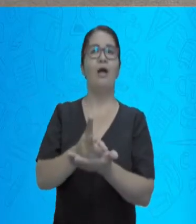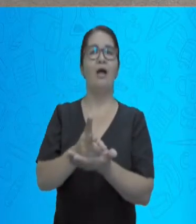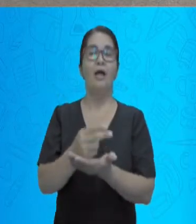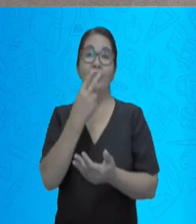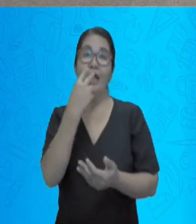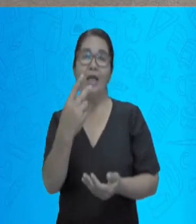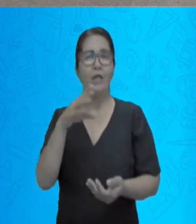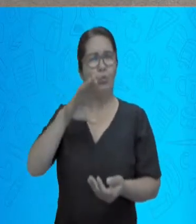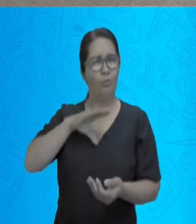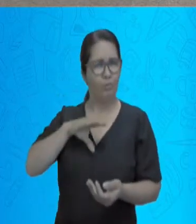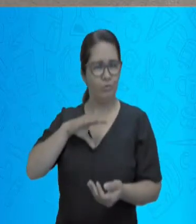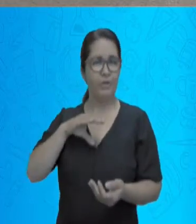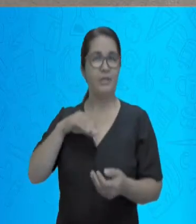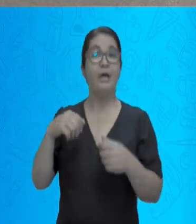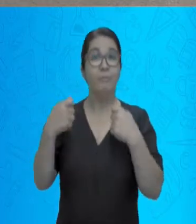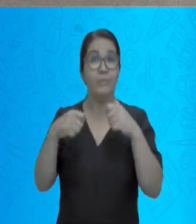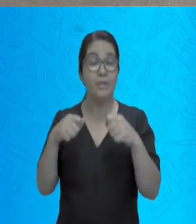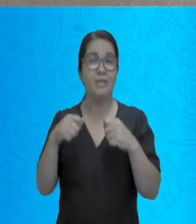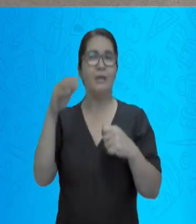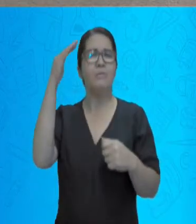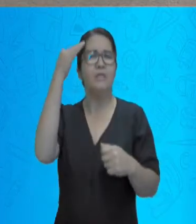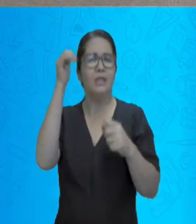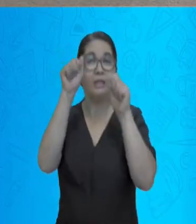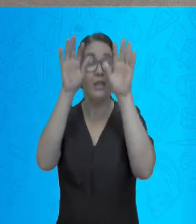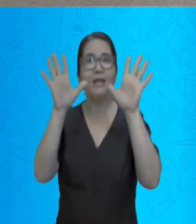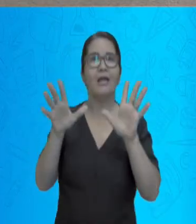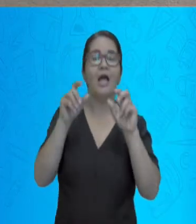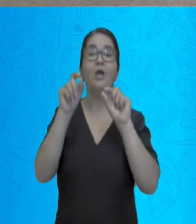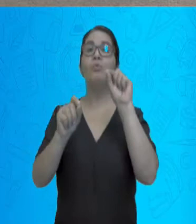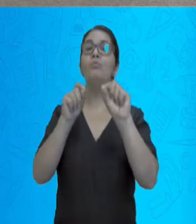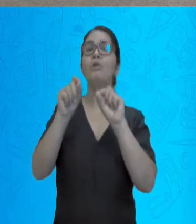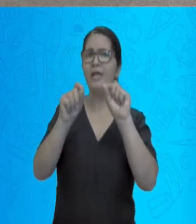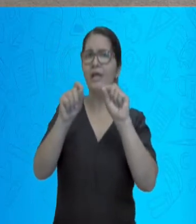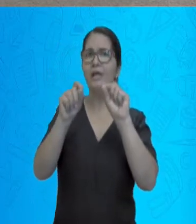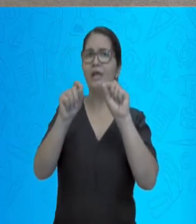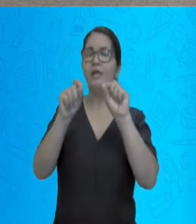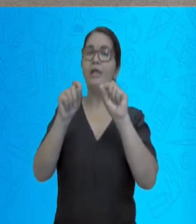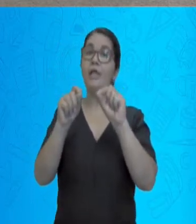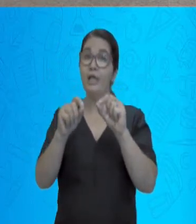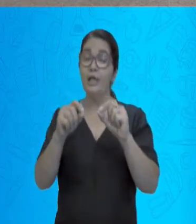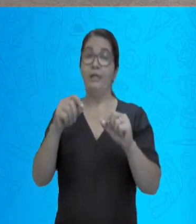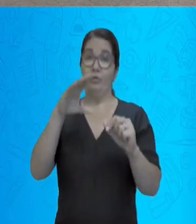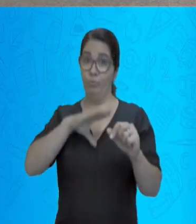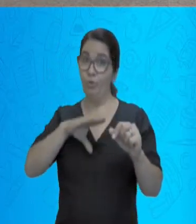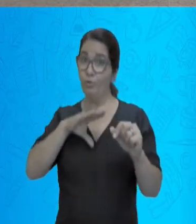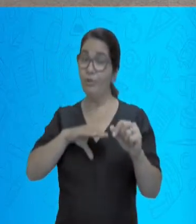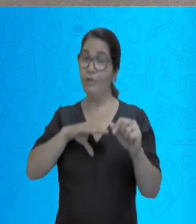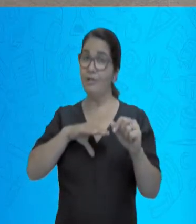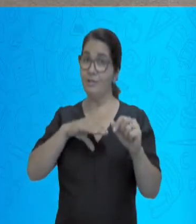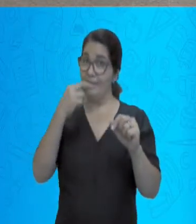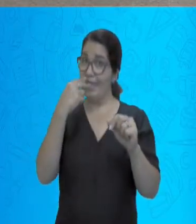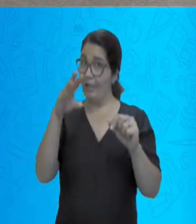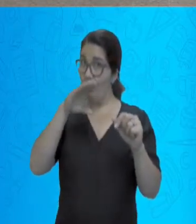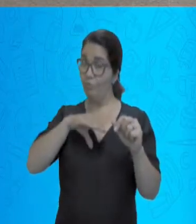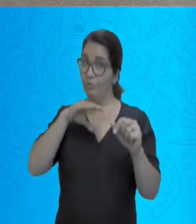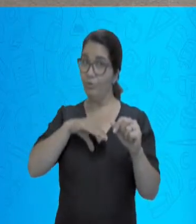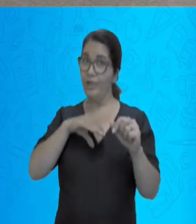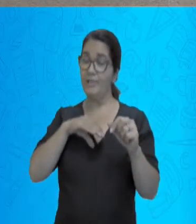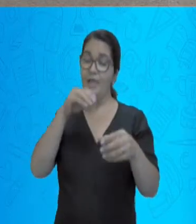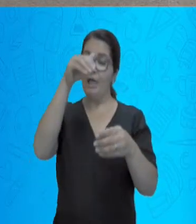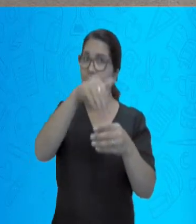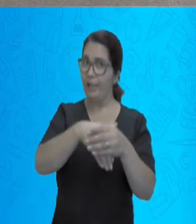A gente precisa entender que na língua portuguesa existem algumas regras. E como nós estamos falando sobre